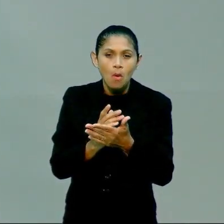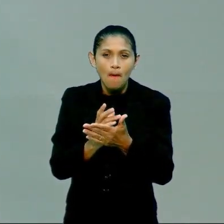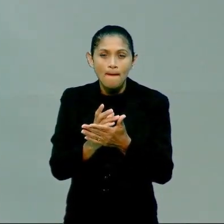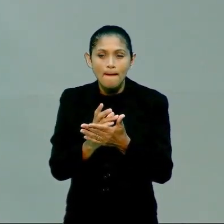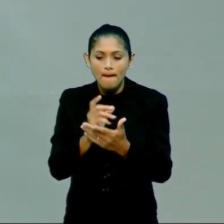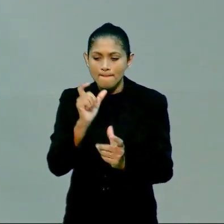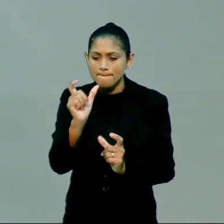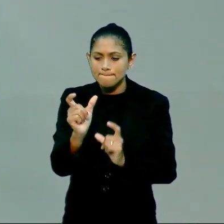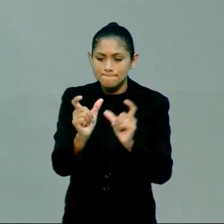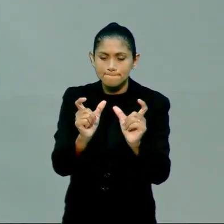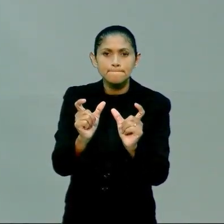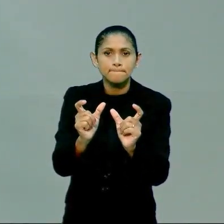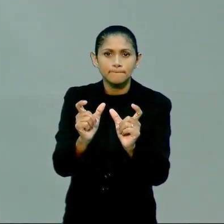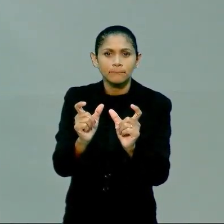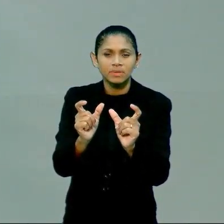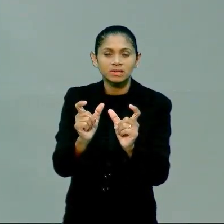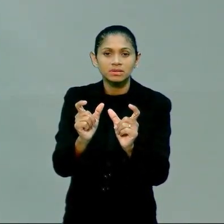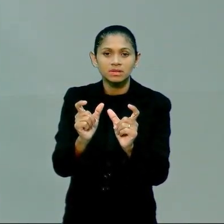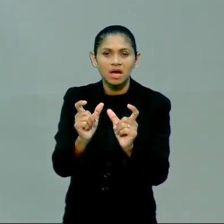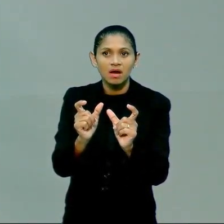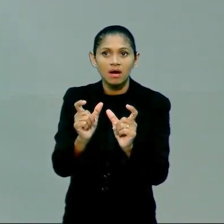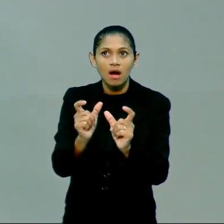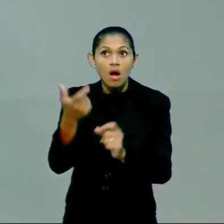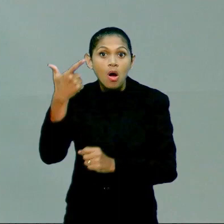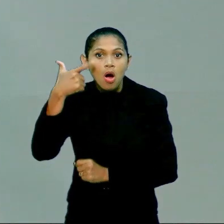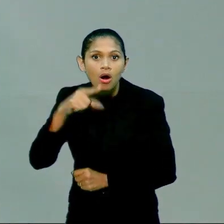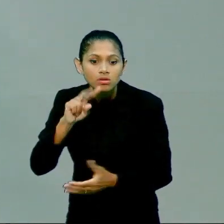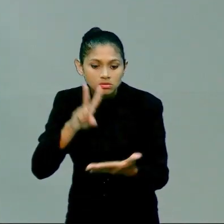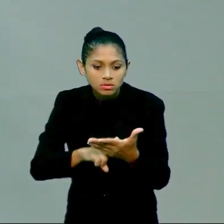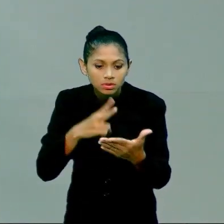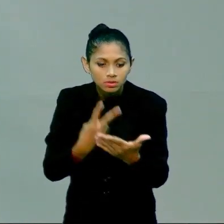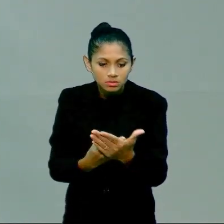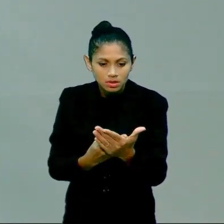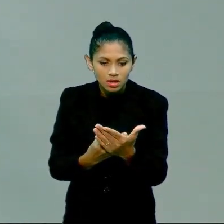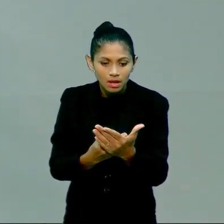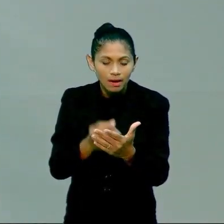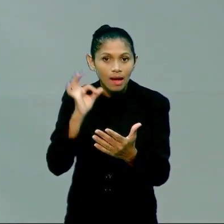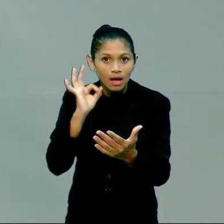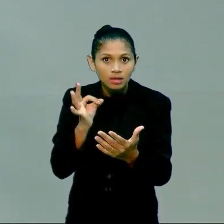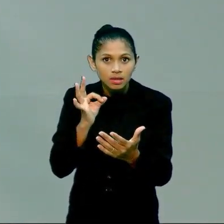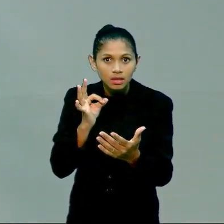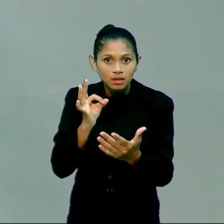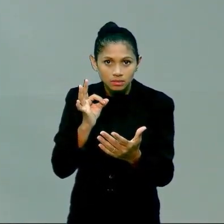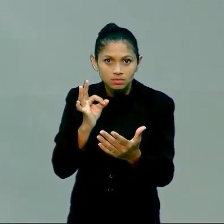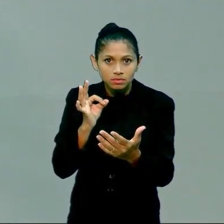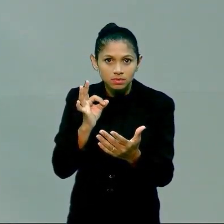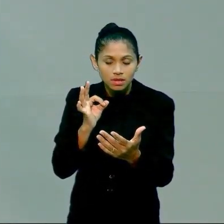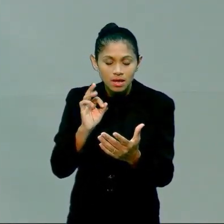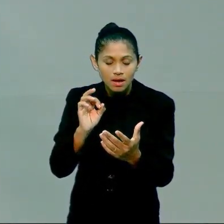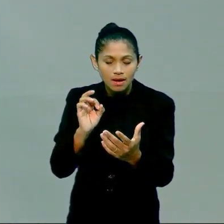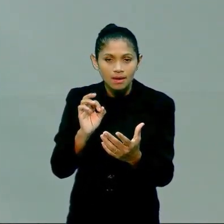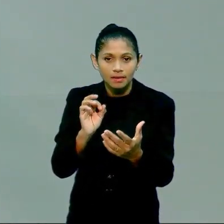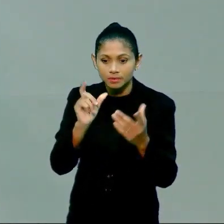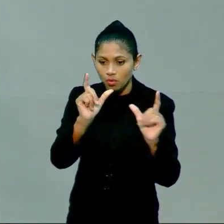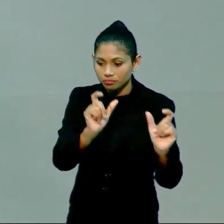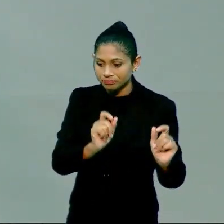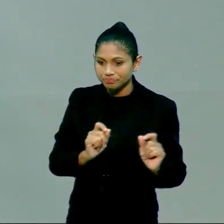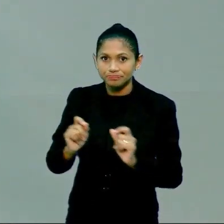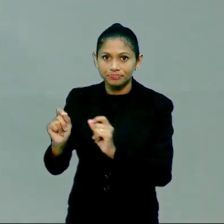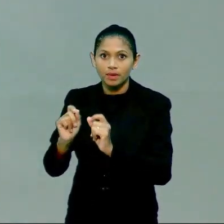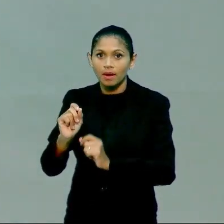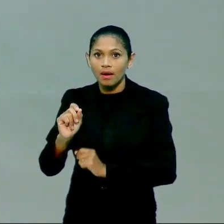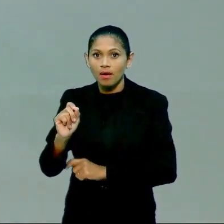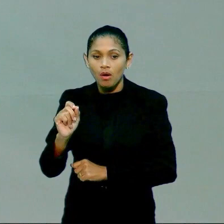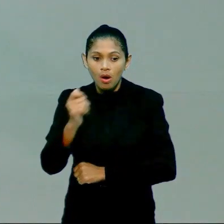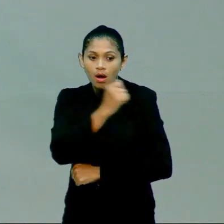correta. Por quê? Porque o enunciador ele faz esse jogo de palavras. Ele pega algumas traduções ali, né? E coloca como resposta.